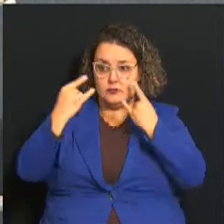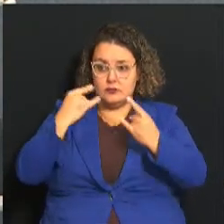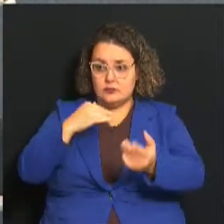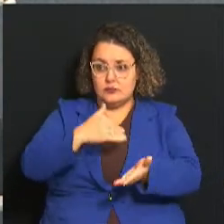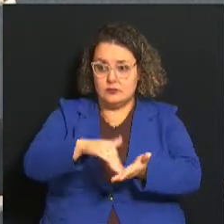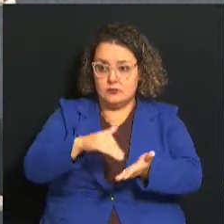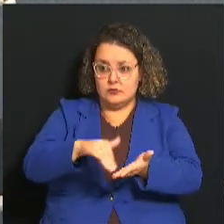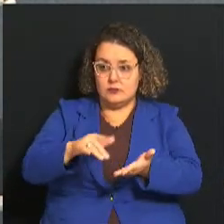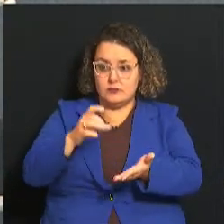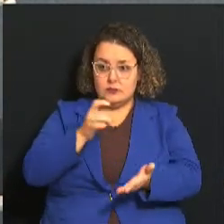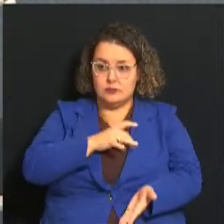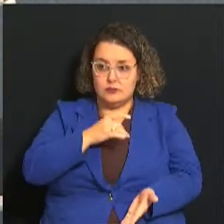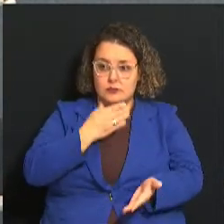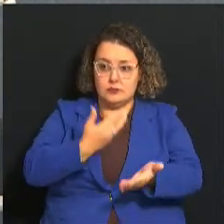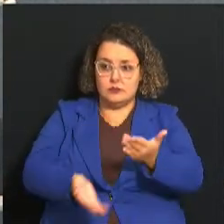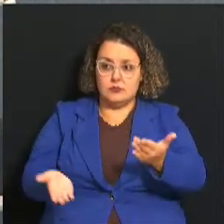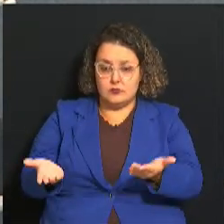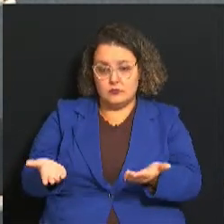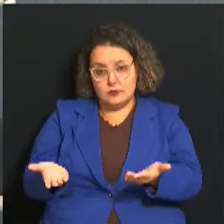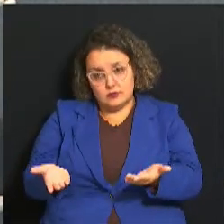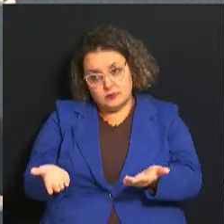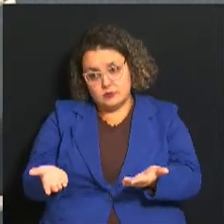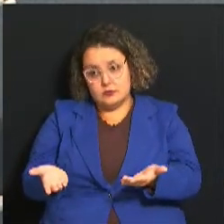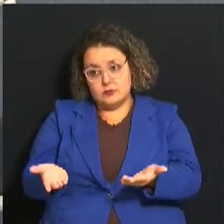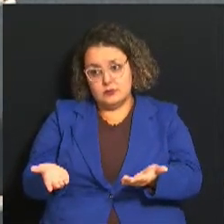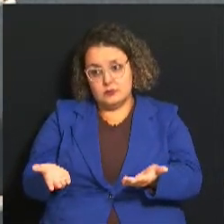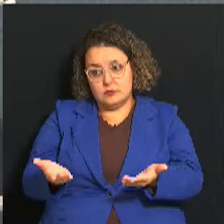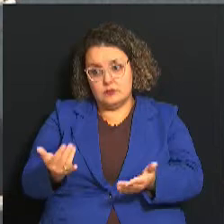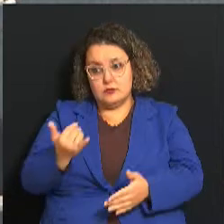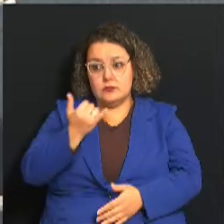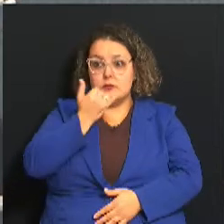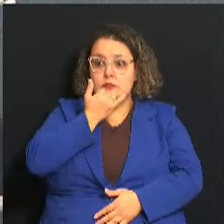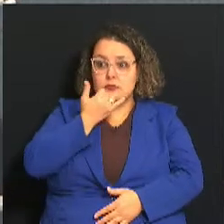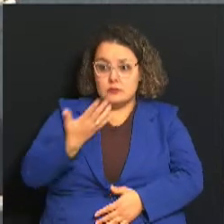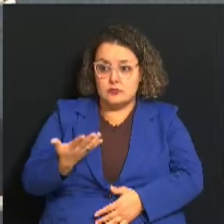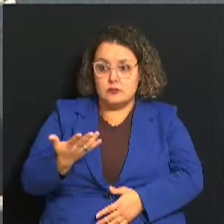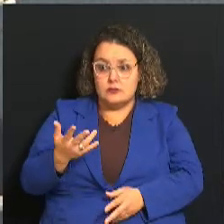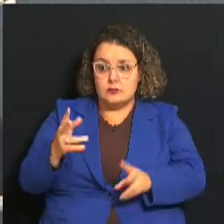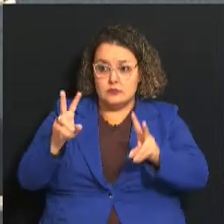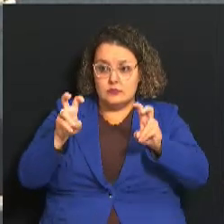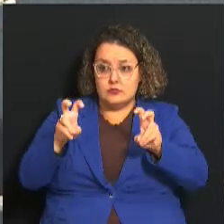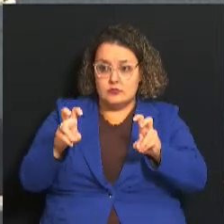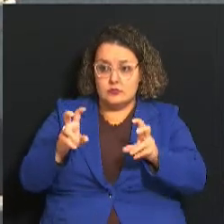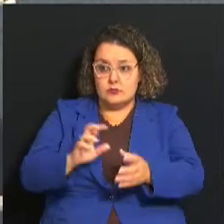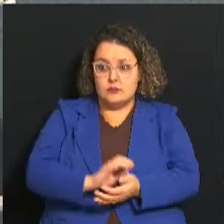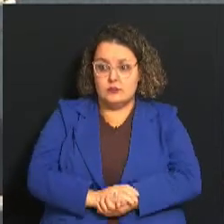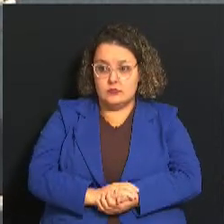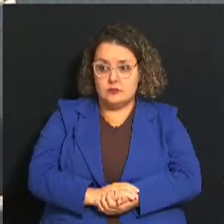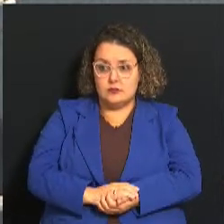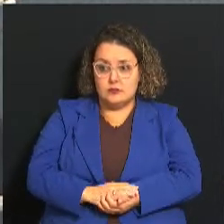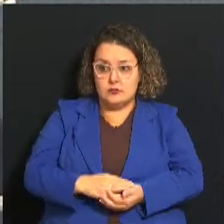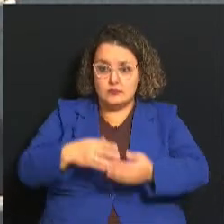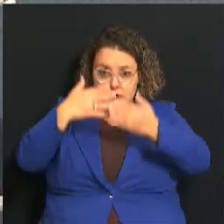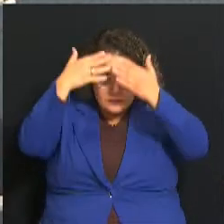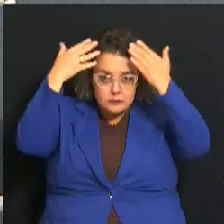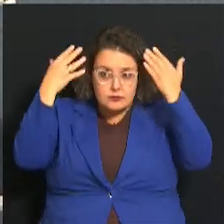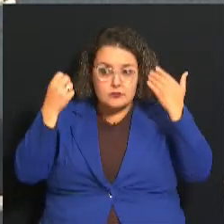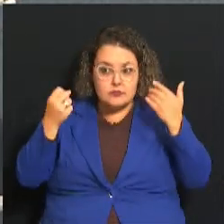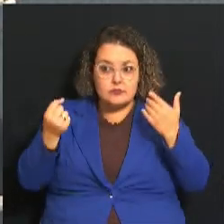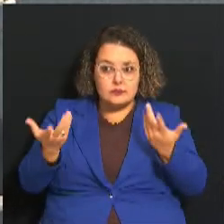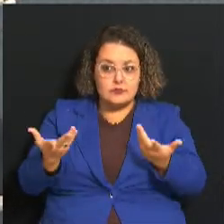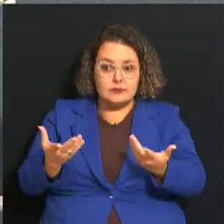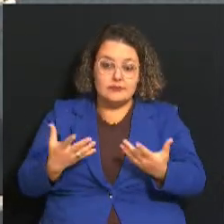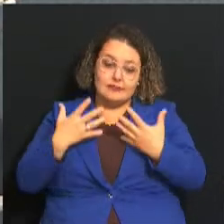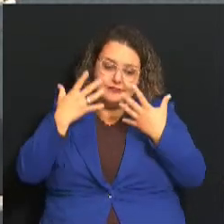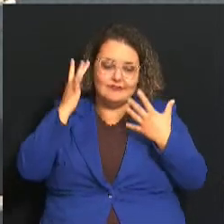de perder. Isso me perdoem a expressão, quando a gente fica com mais cabelo branco, a gente vai se dando o direito.